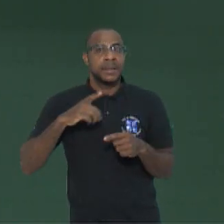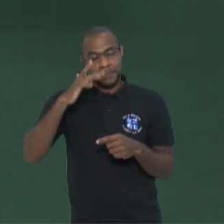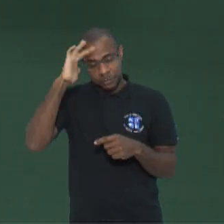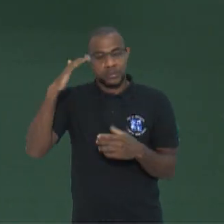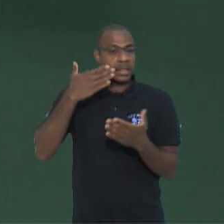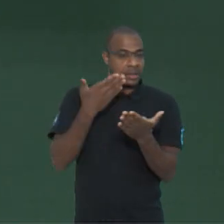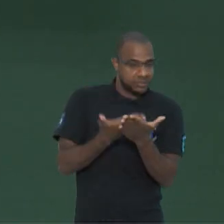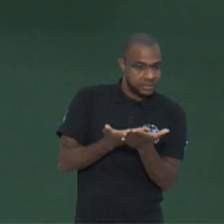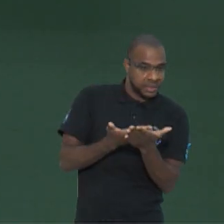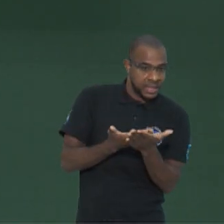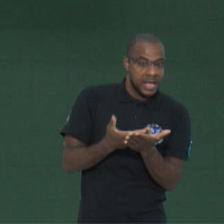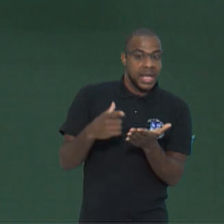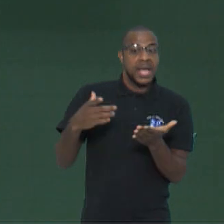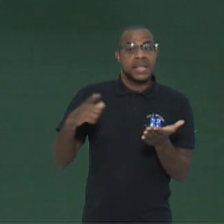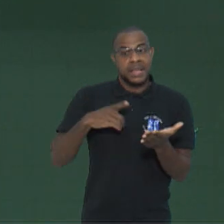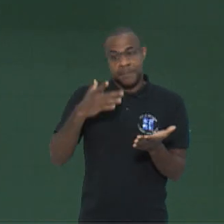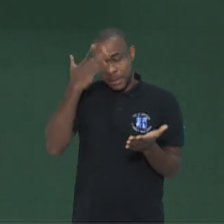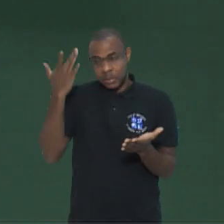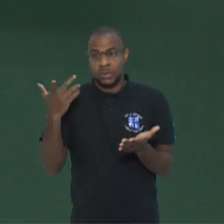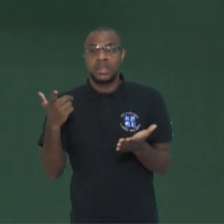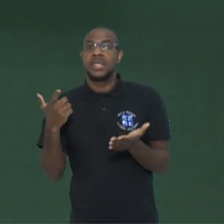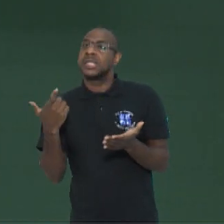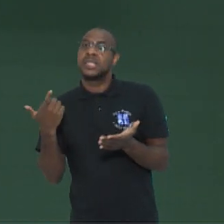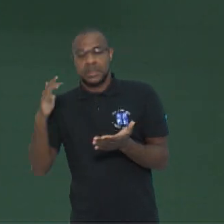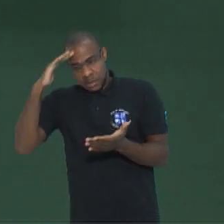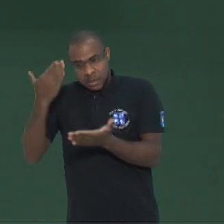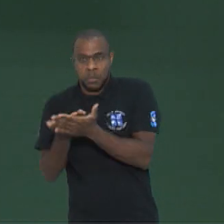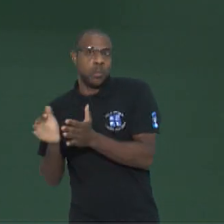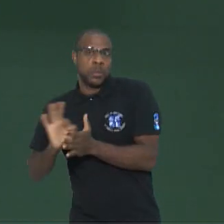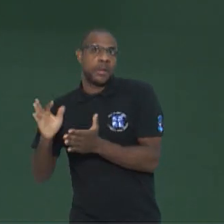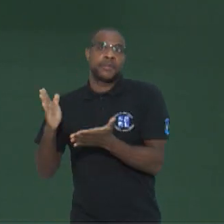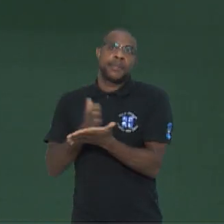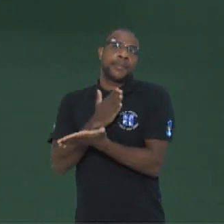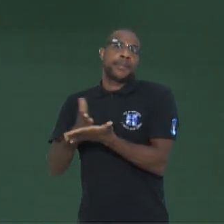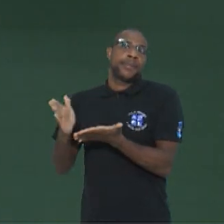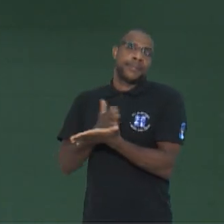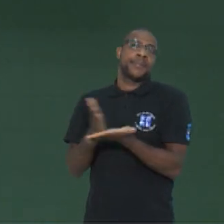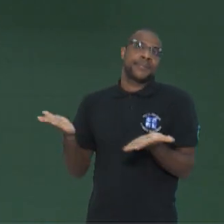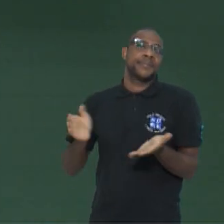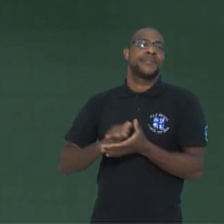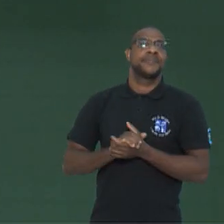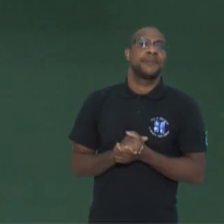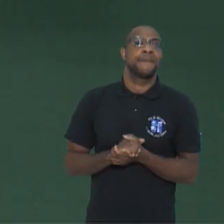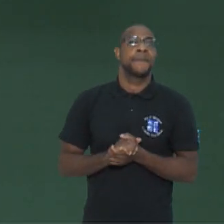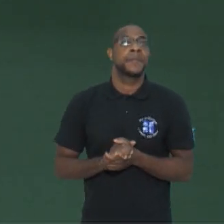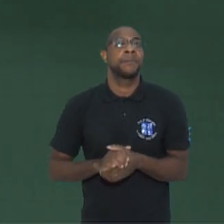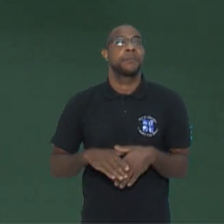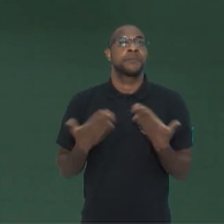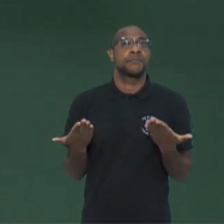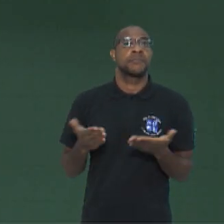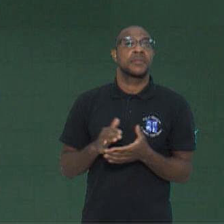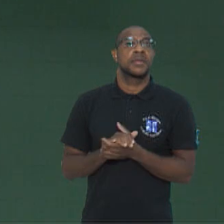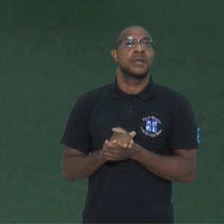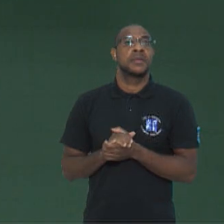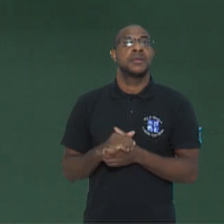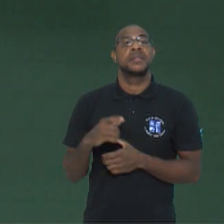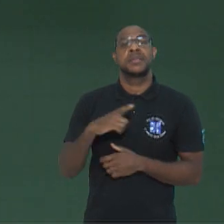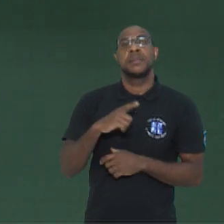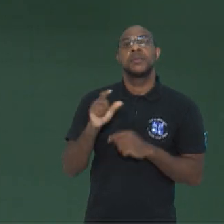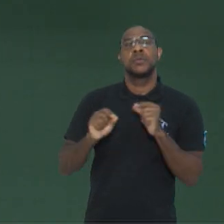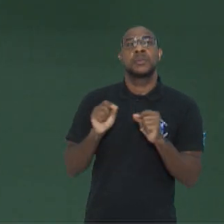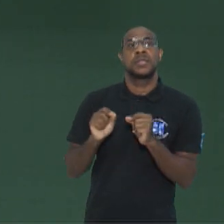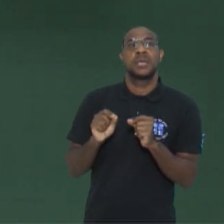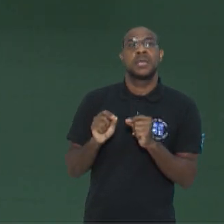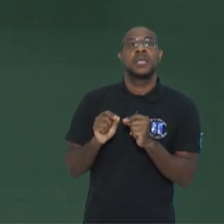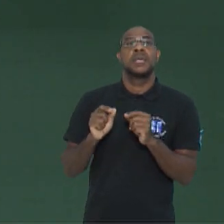tem gente que até hoje não acredita que exista, né, o vírus, ok? Então, vimos também, né,